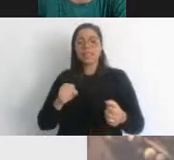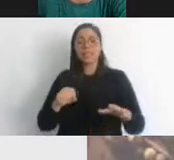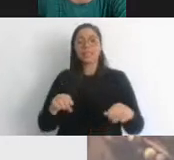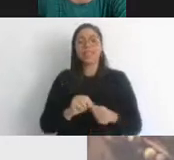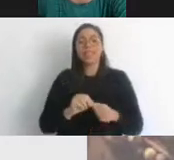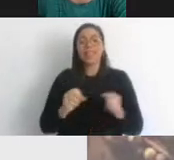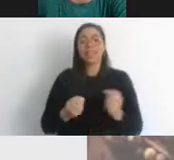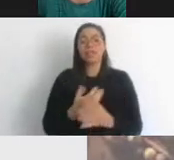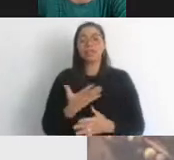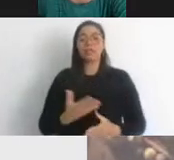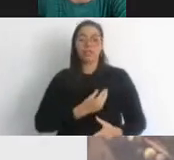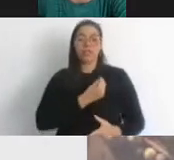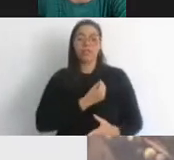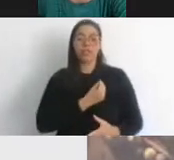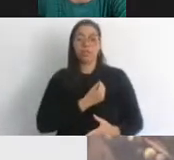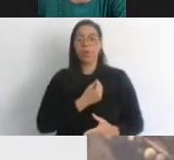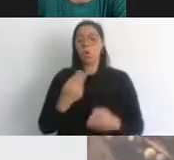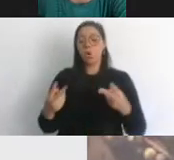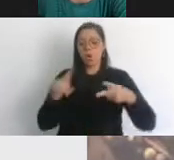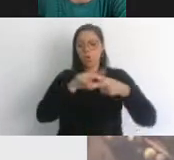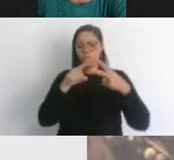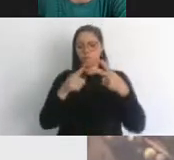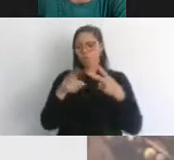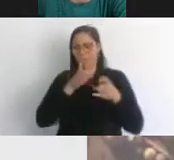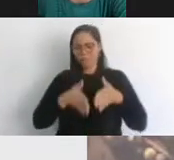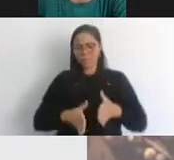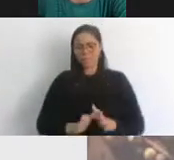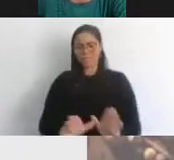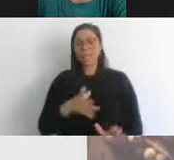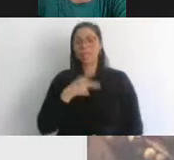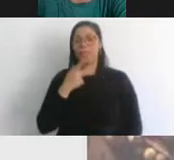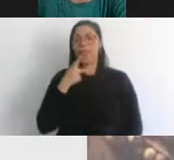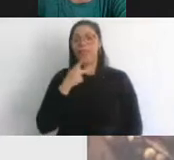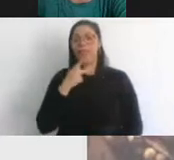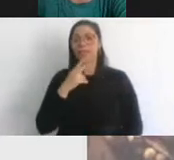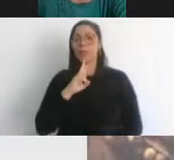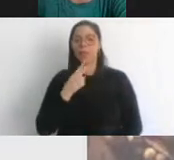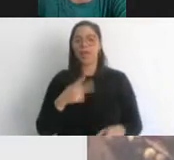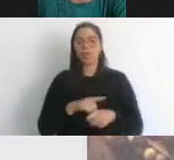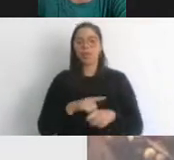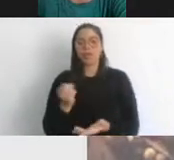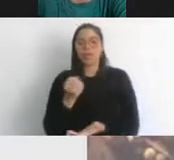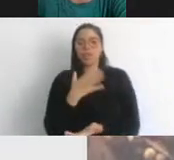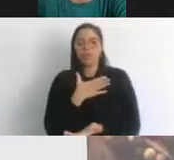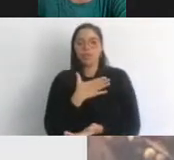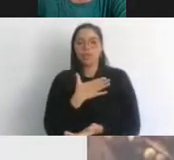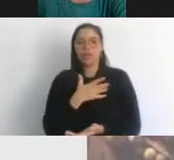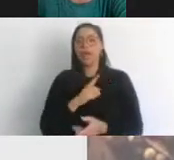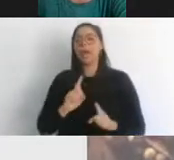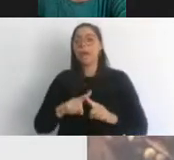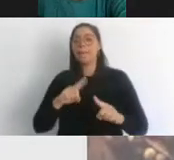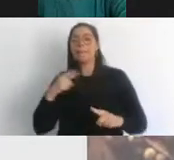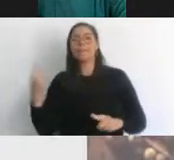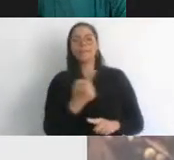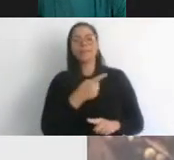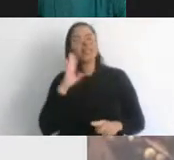nasceram falando a língua nova hoje a gente consegue uma intersecção de entendimento entre essas